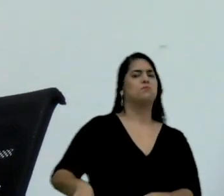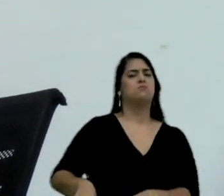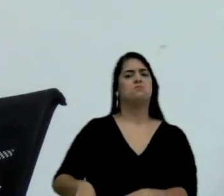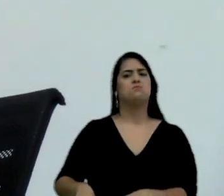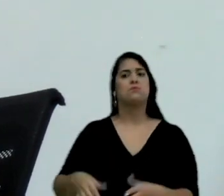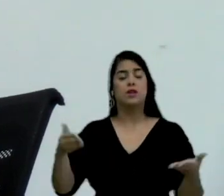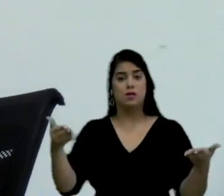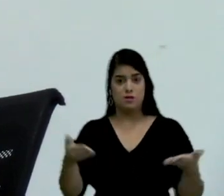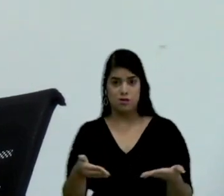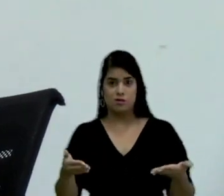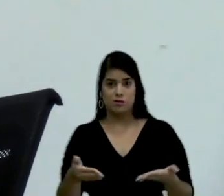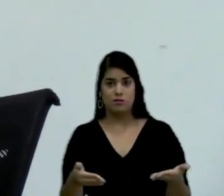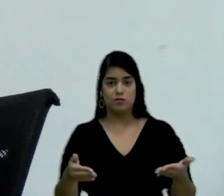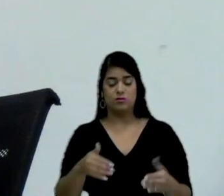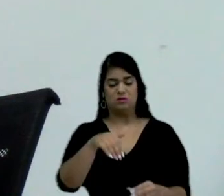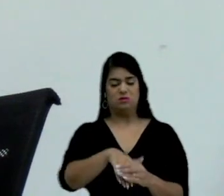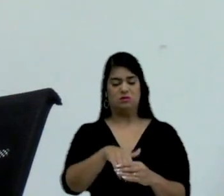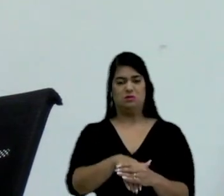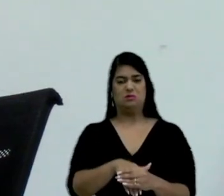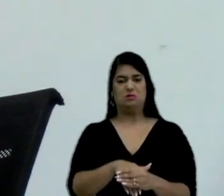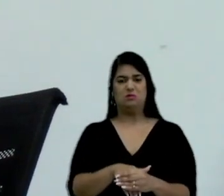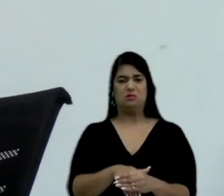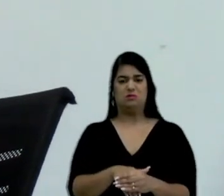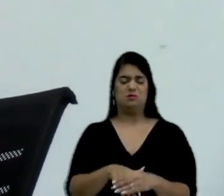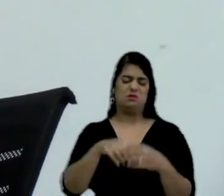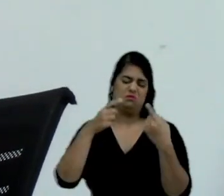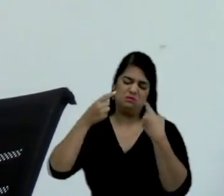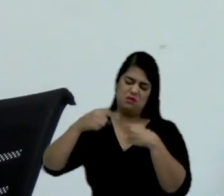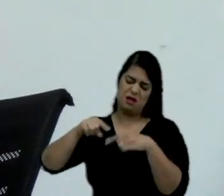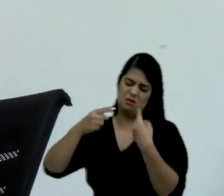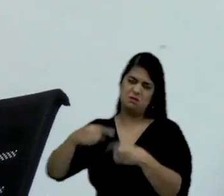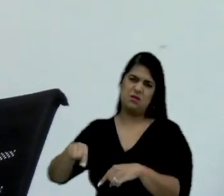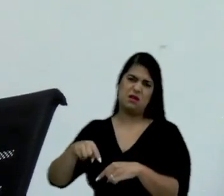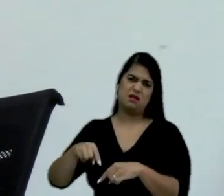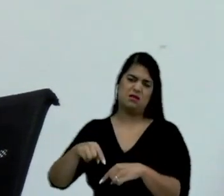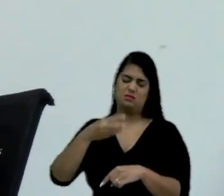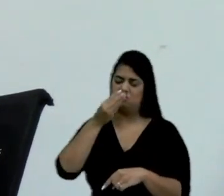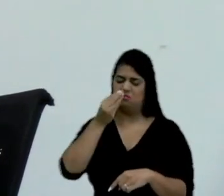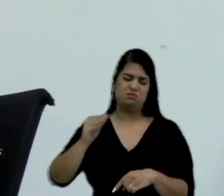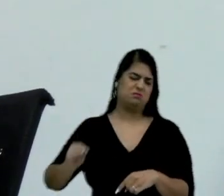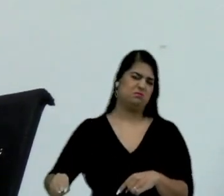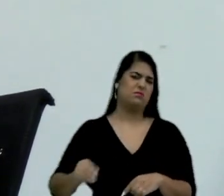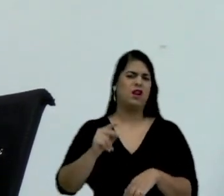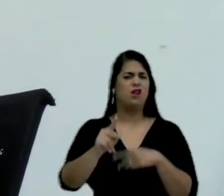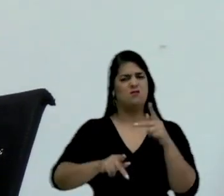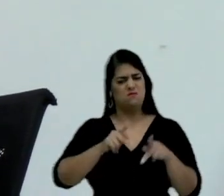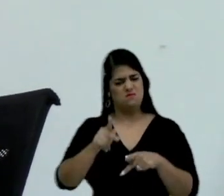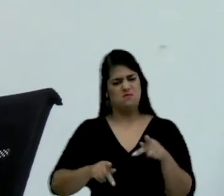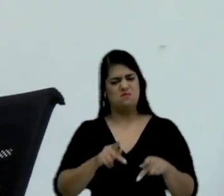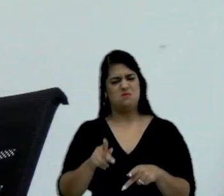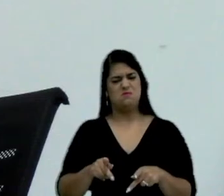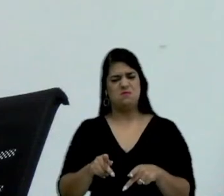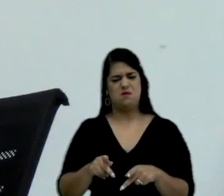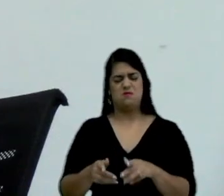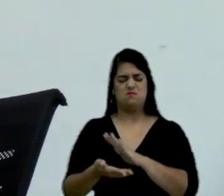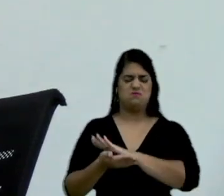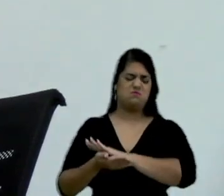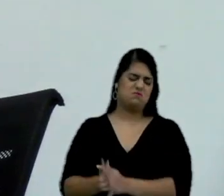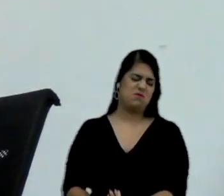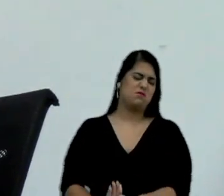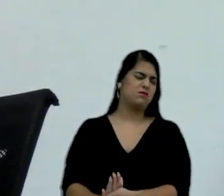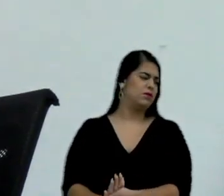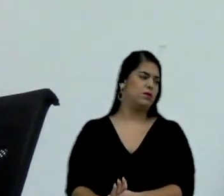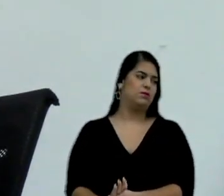voto de repúdio mostrando a Compesa que assim como essa casa a população por dia a falta de abastecimento de água em nosso